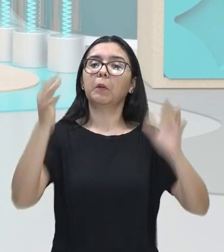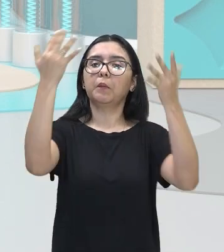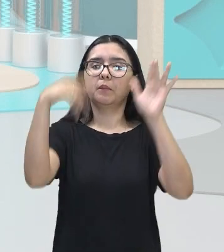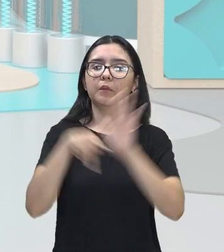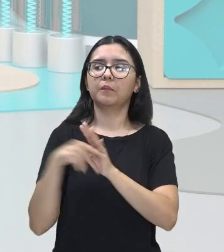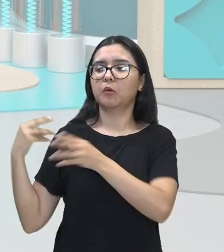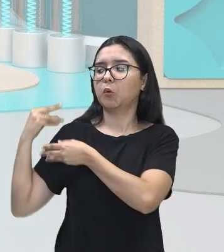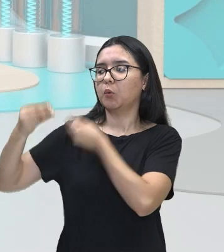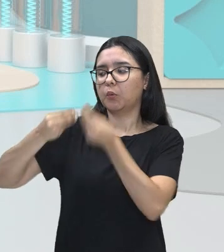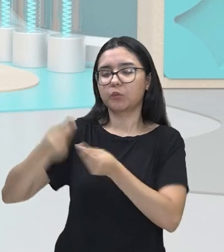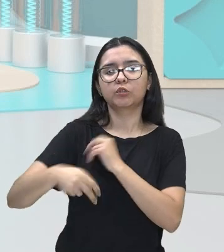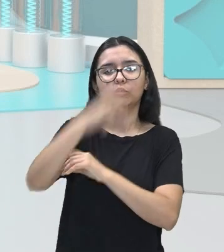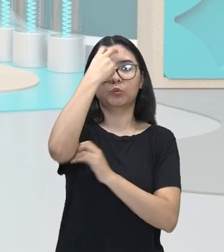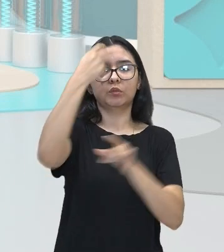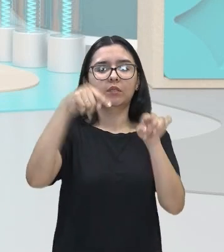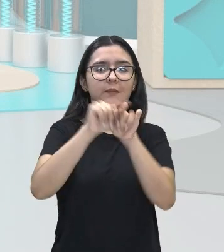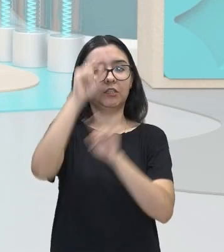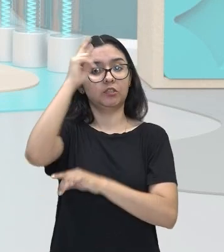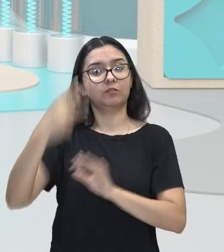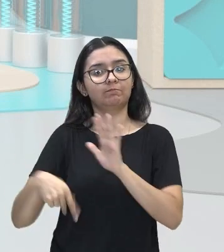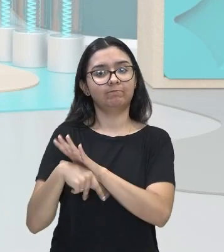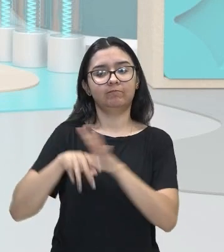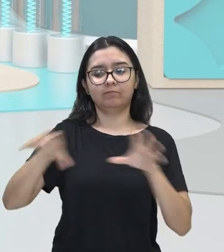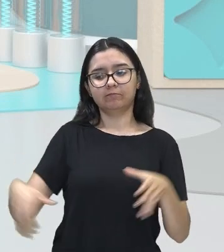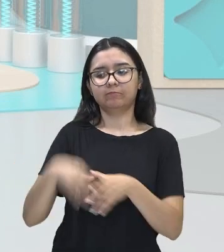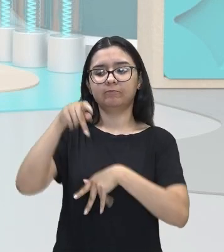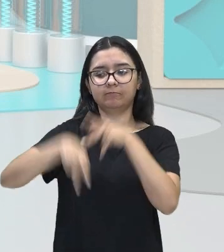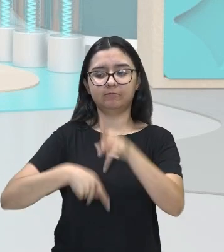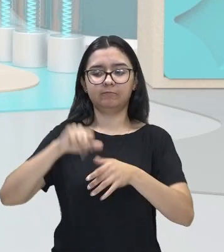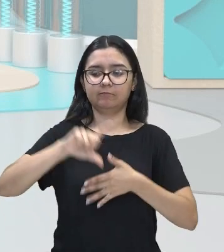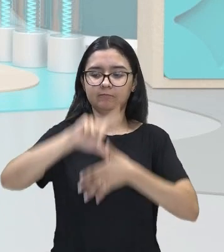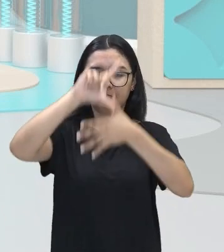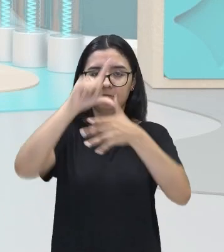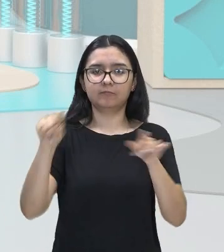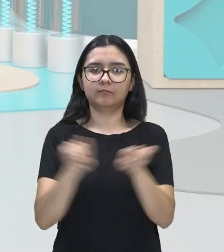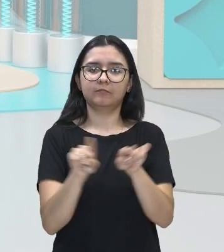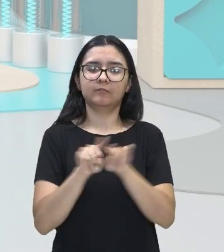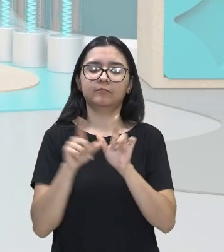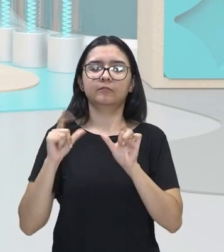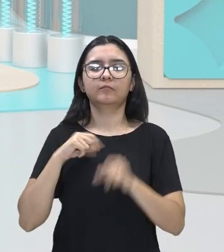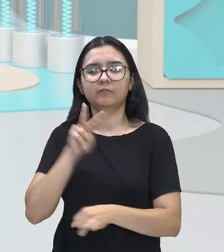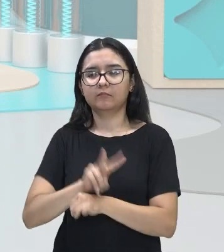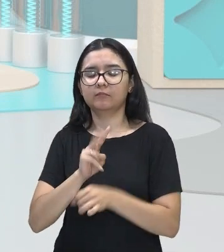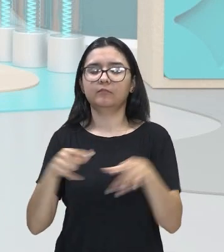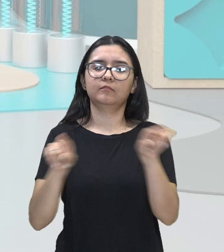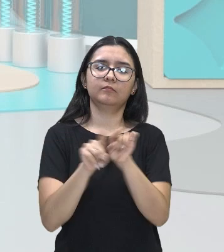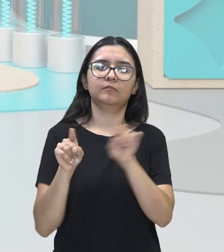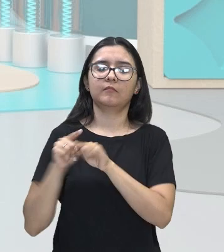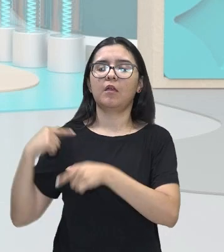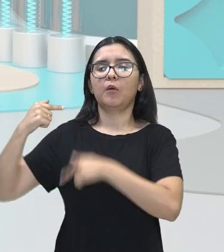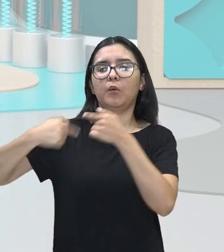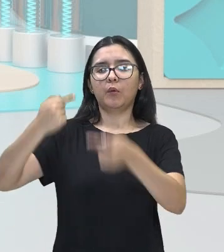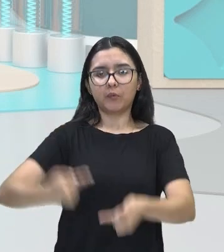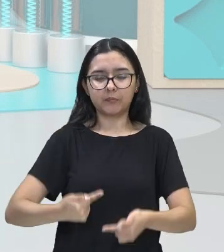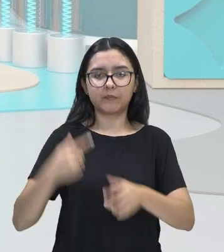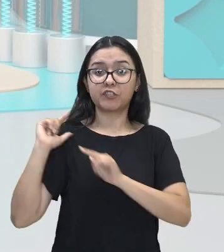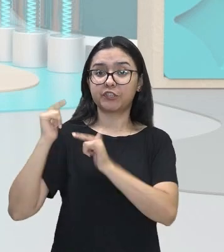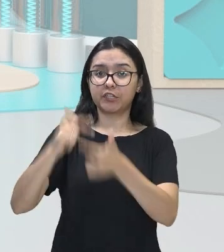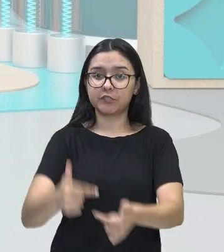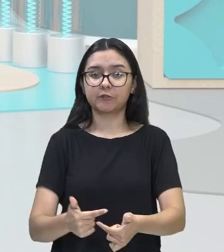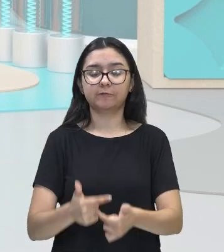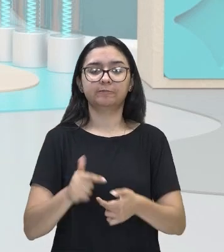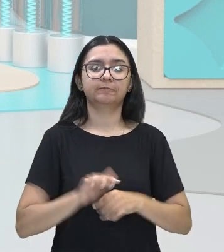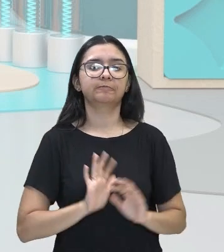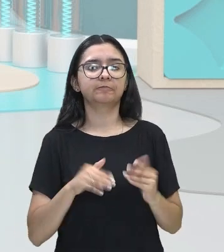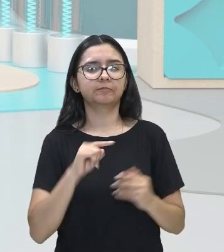herança cultural e histórica para eles e proporcionam um meio de preservação e transmissão das tradições. E